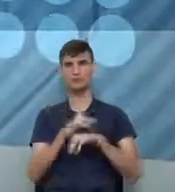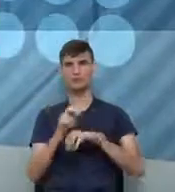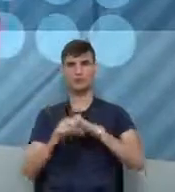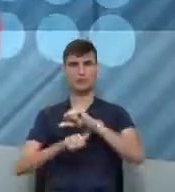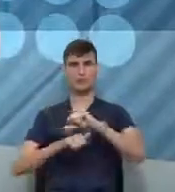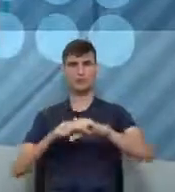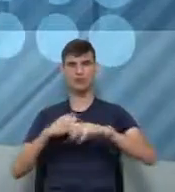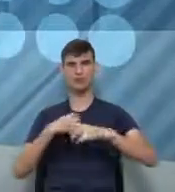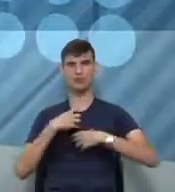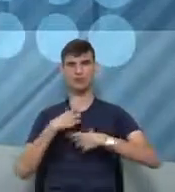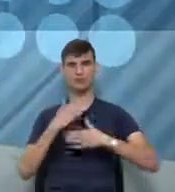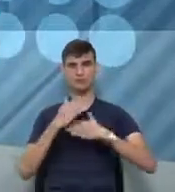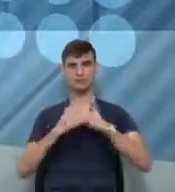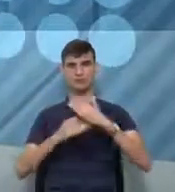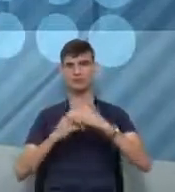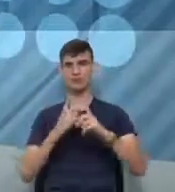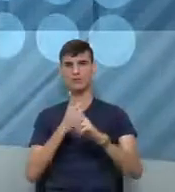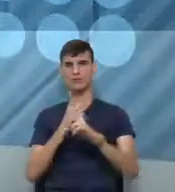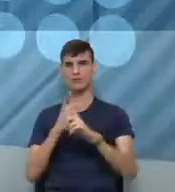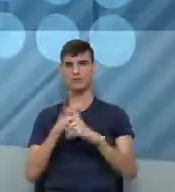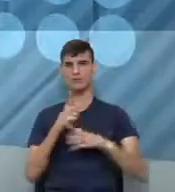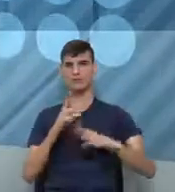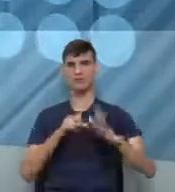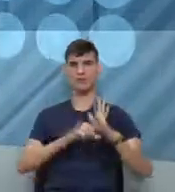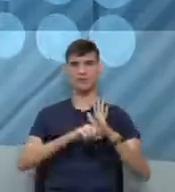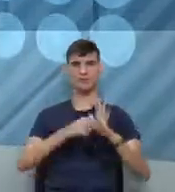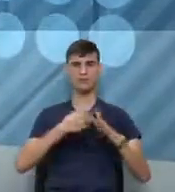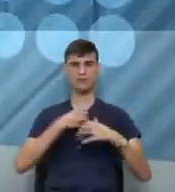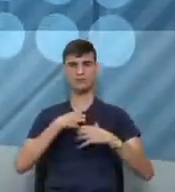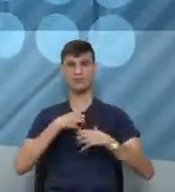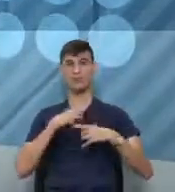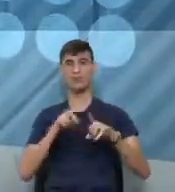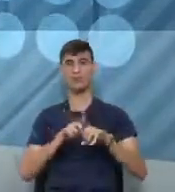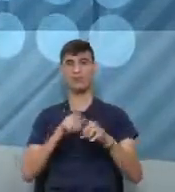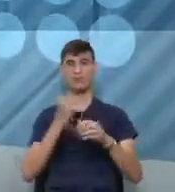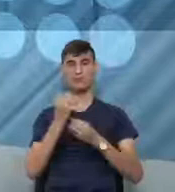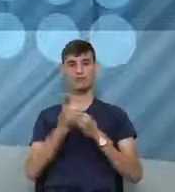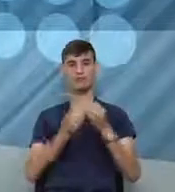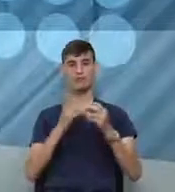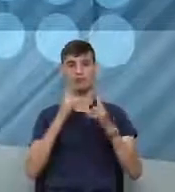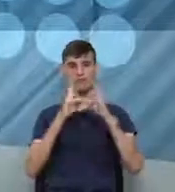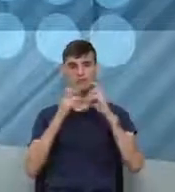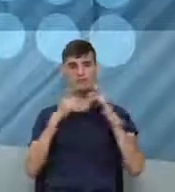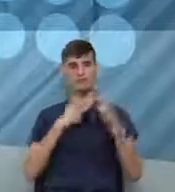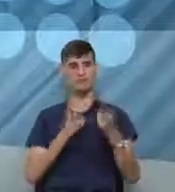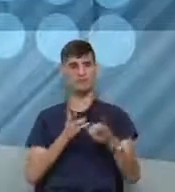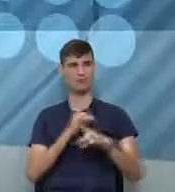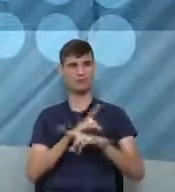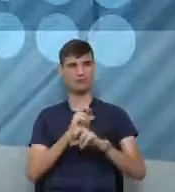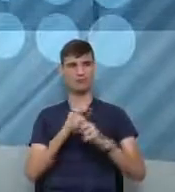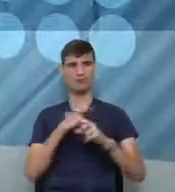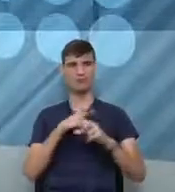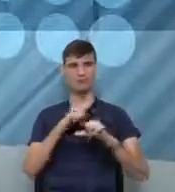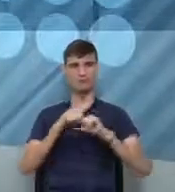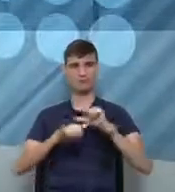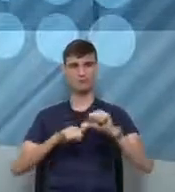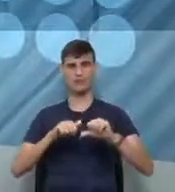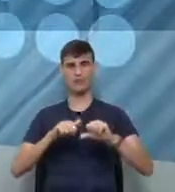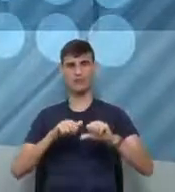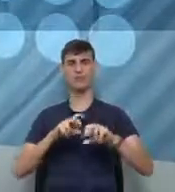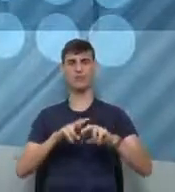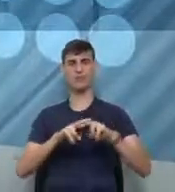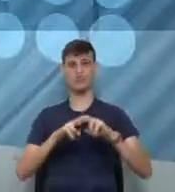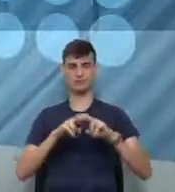termos, construí-la, identificar os primeiros termos, como identificar se ela converge, se ela diverge. Isso